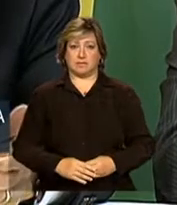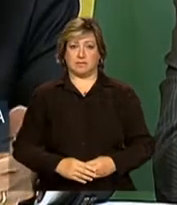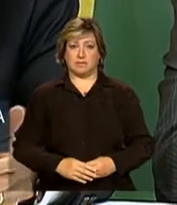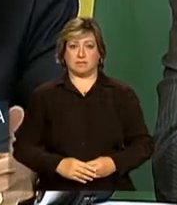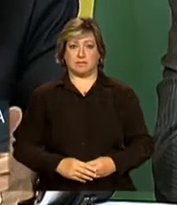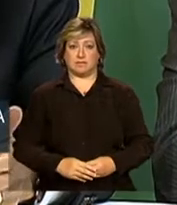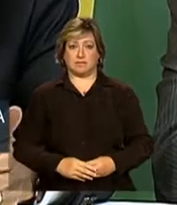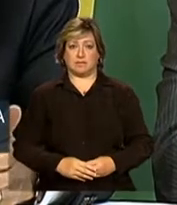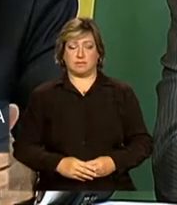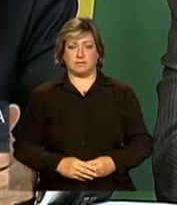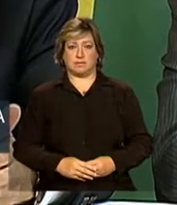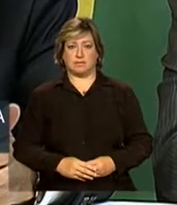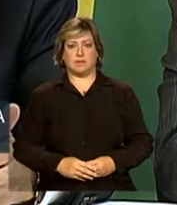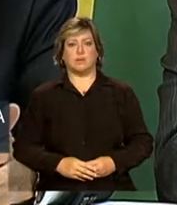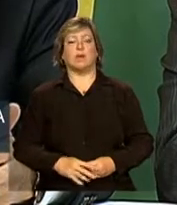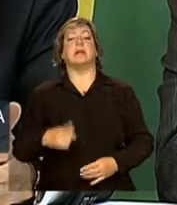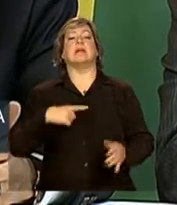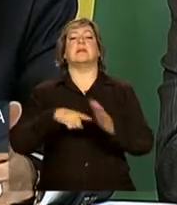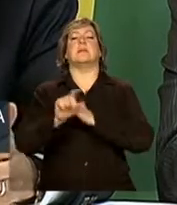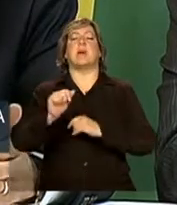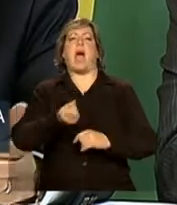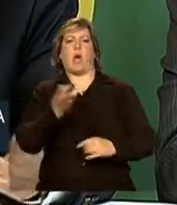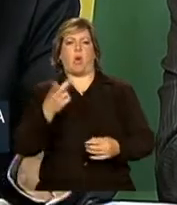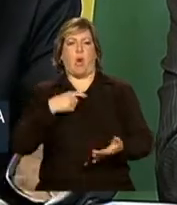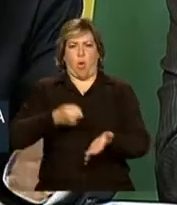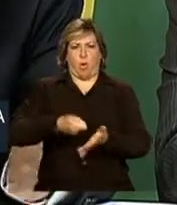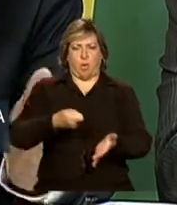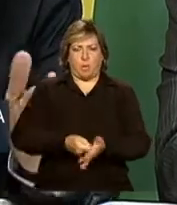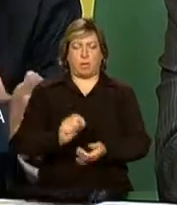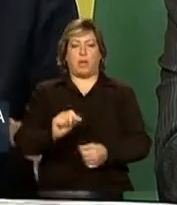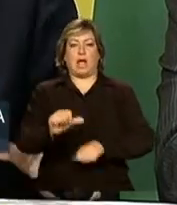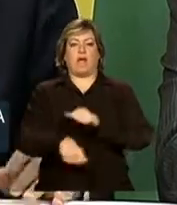Alguma obrigatoriedade? Alguma obrigatoriedade na renovação das